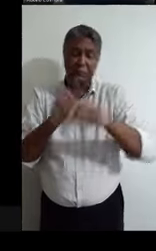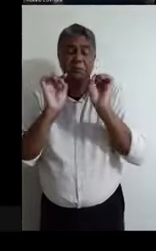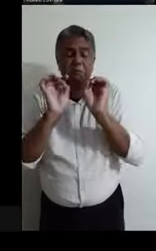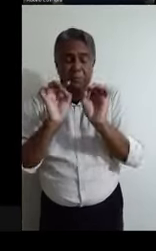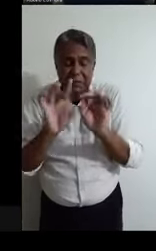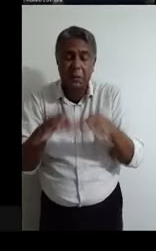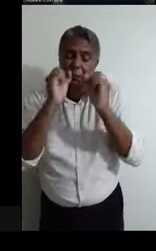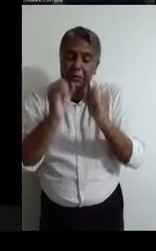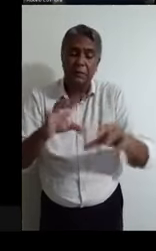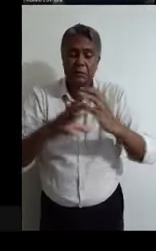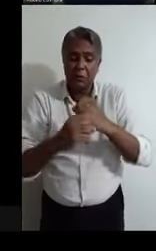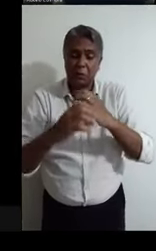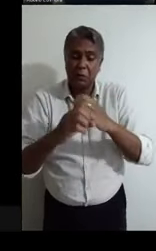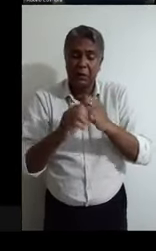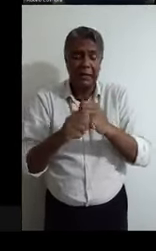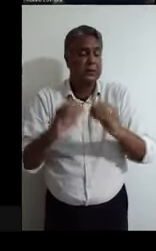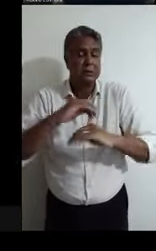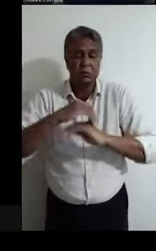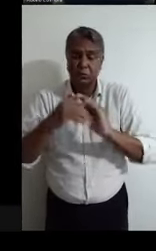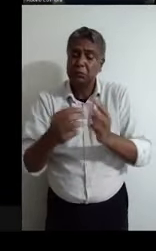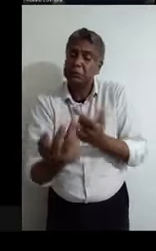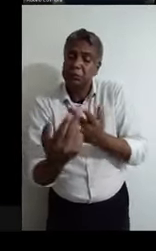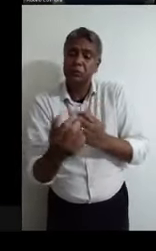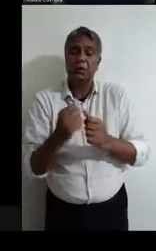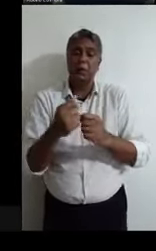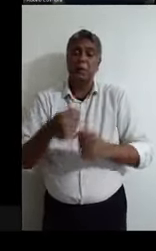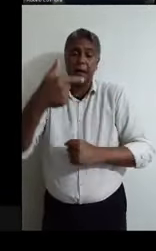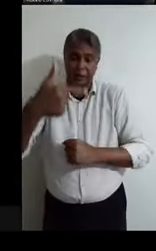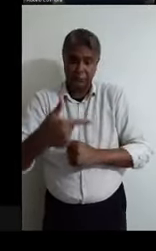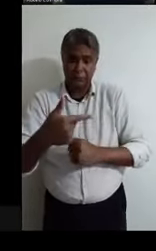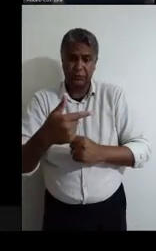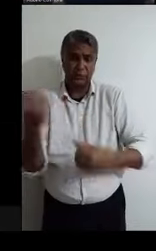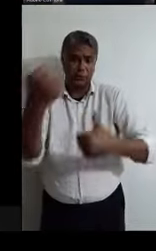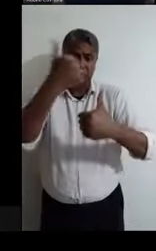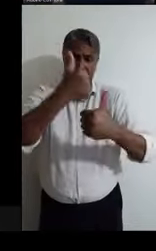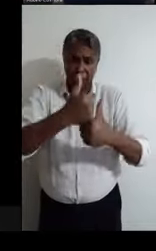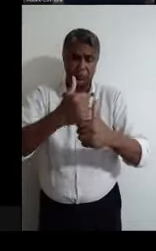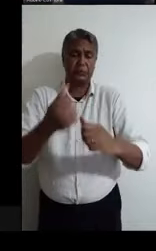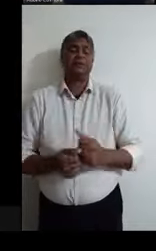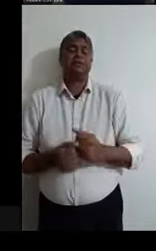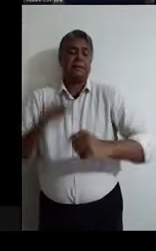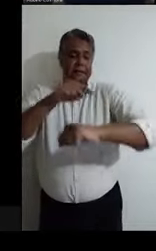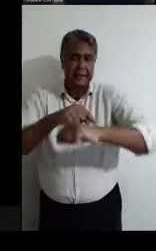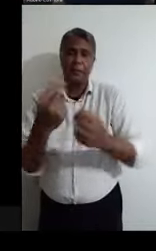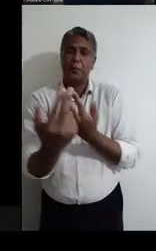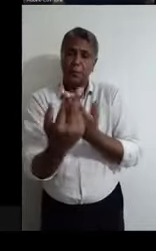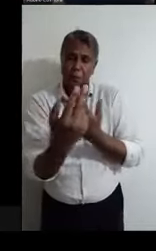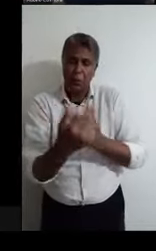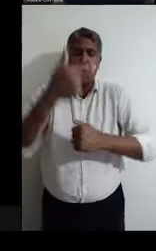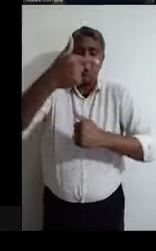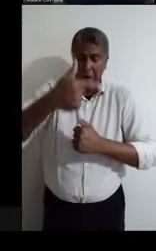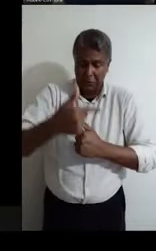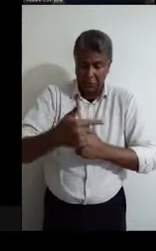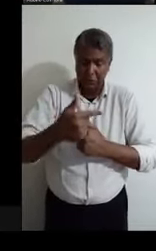pede calcular a posição no instante t igual a 2. É só substituir nessa equação o tempo igual a 2 e eu vejo que o